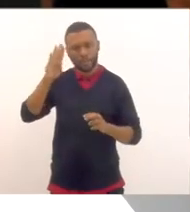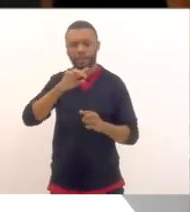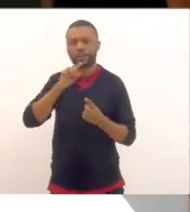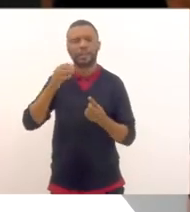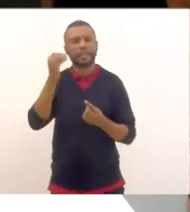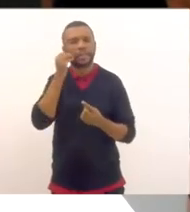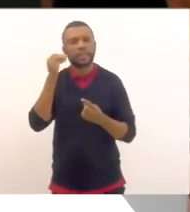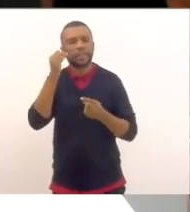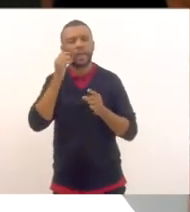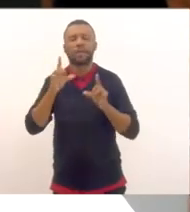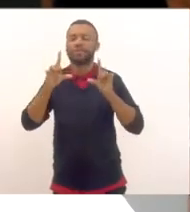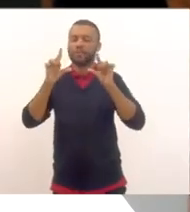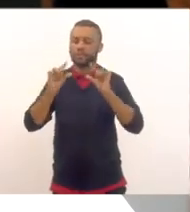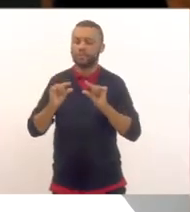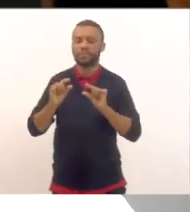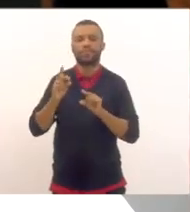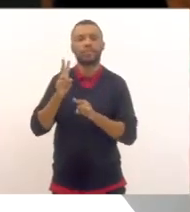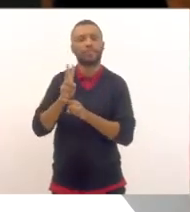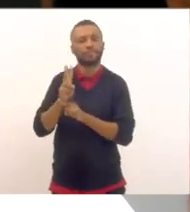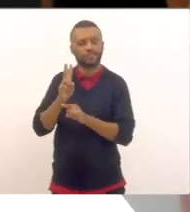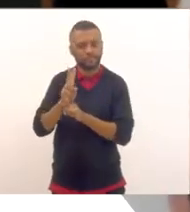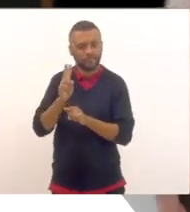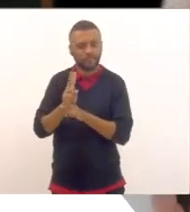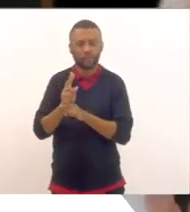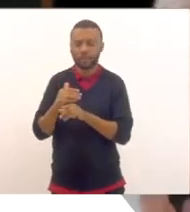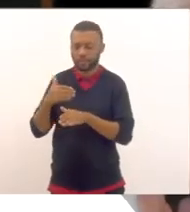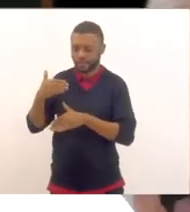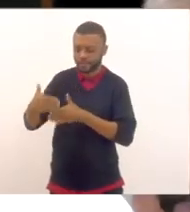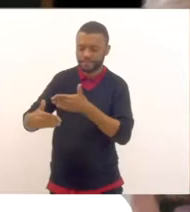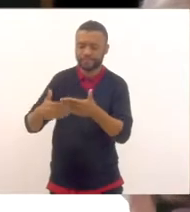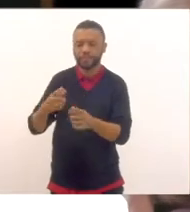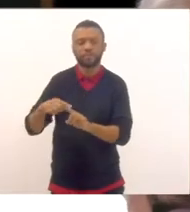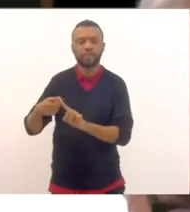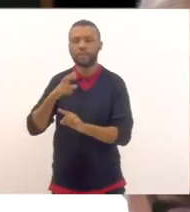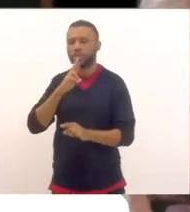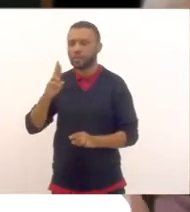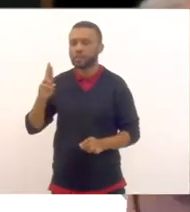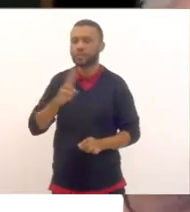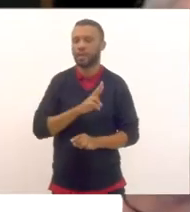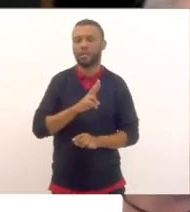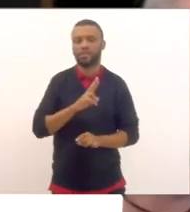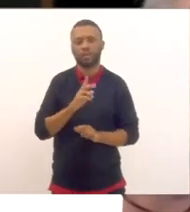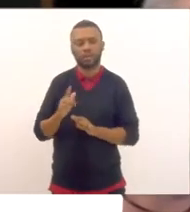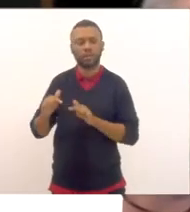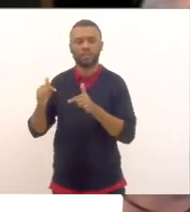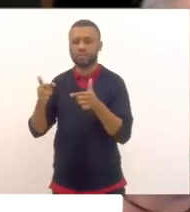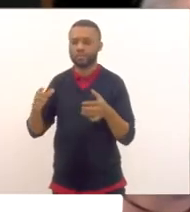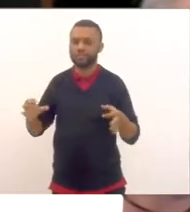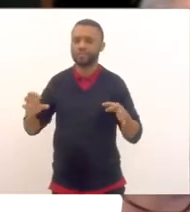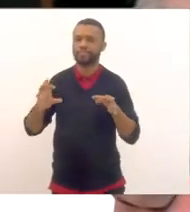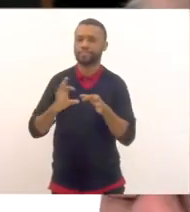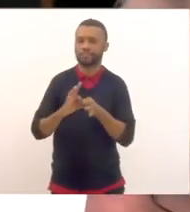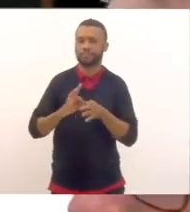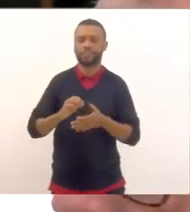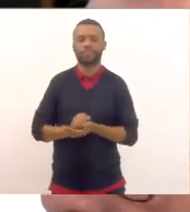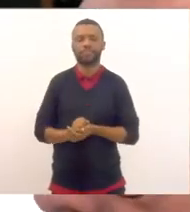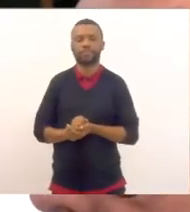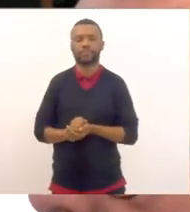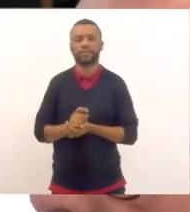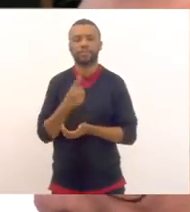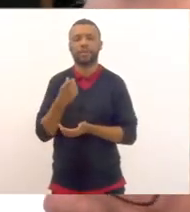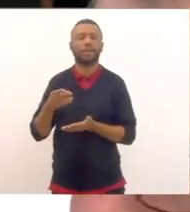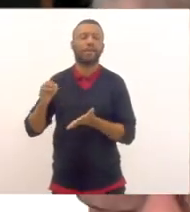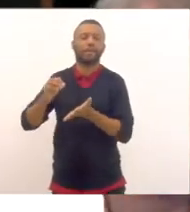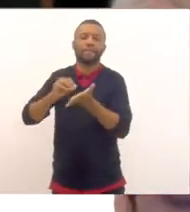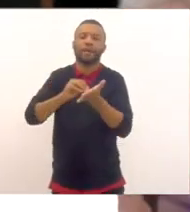Minimizar as providências que estão em andamento e os O que as providências estão trazendo a a parte daquilo que a gente